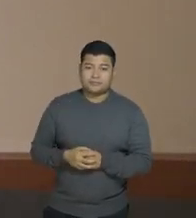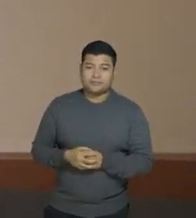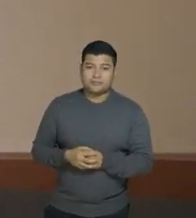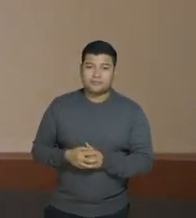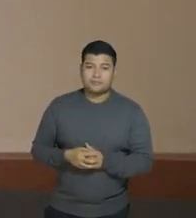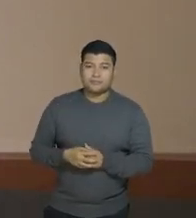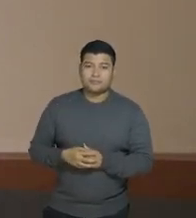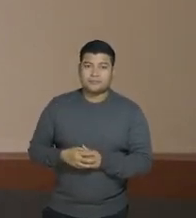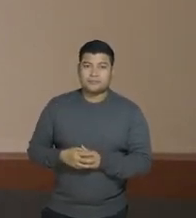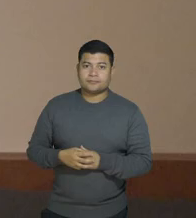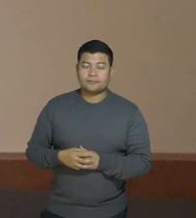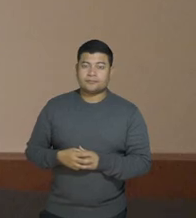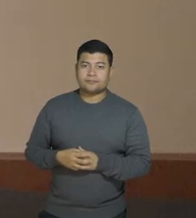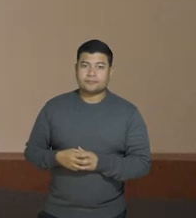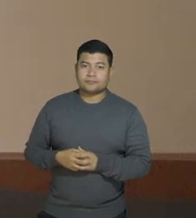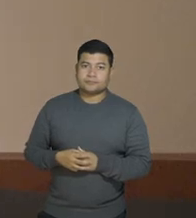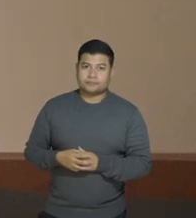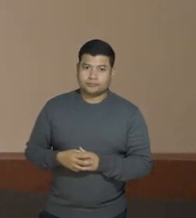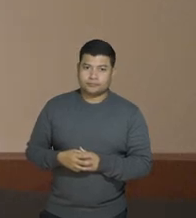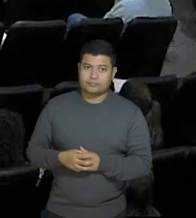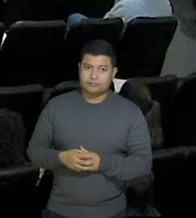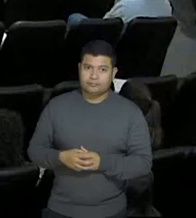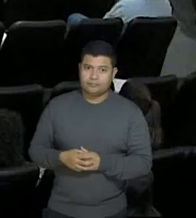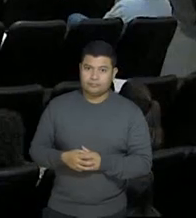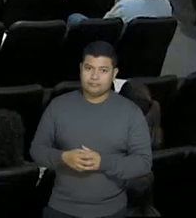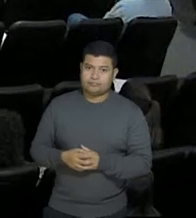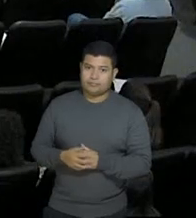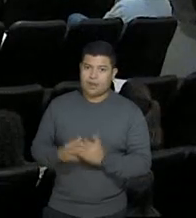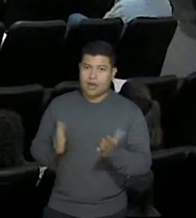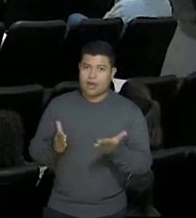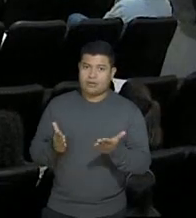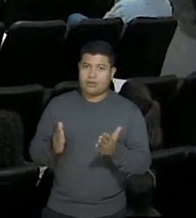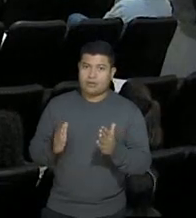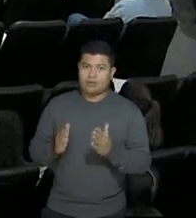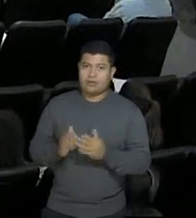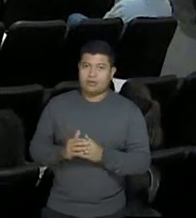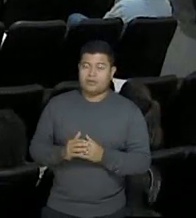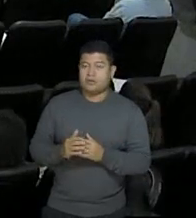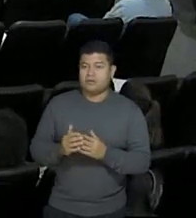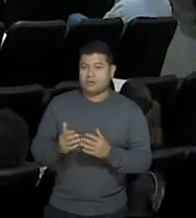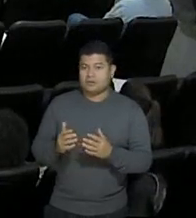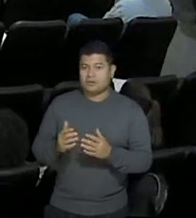Deus, gente... Podemos passar para a próxima palestra, para o finalmente do evento?